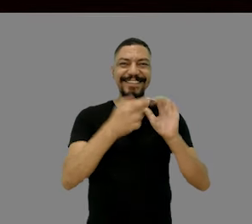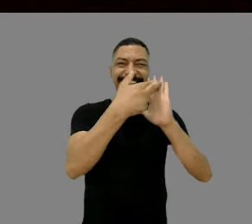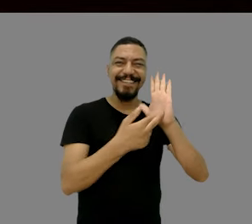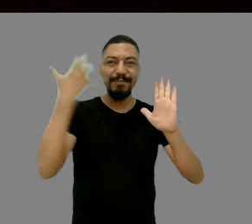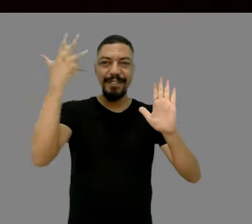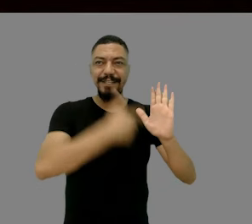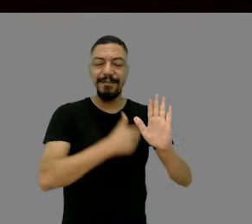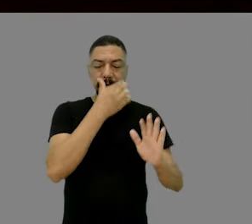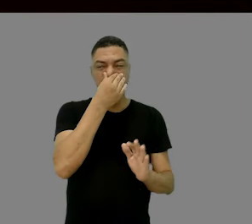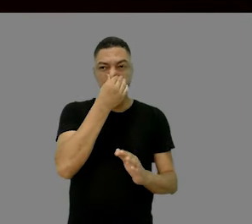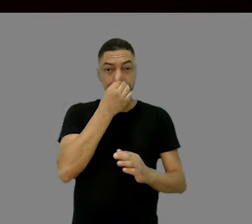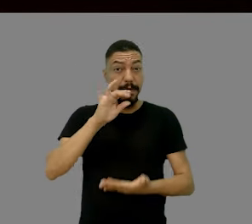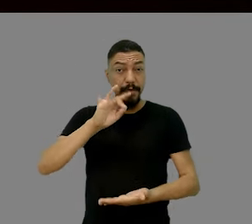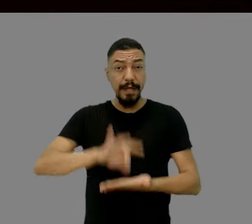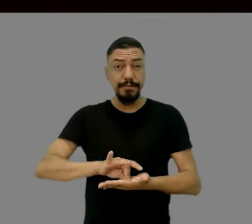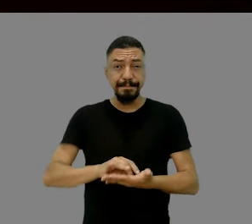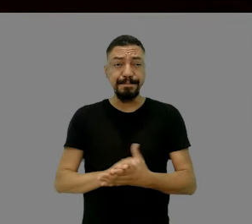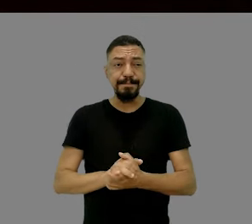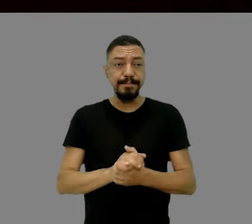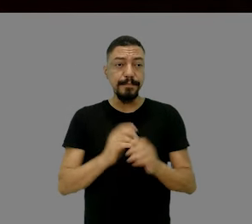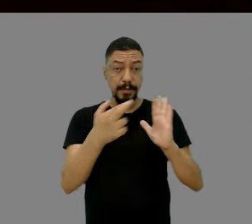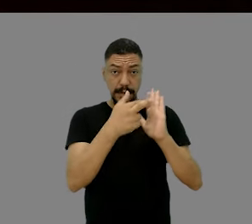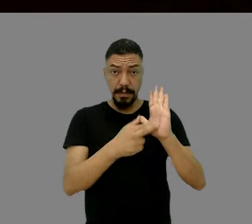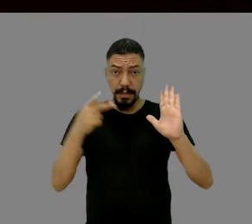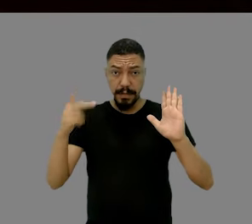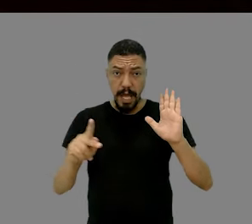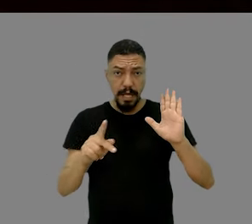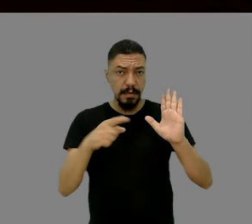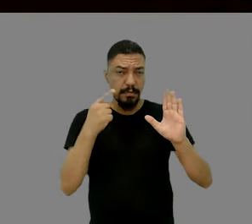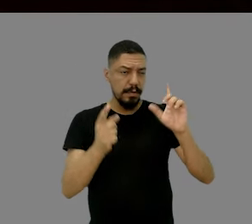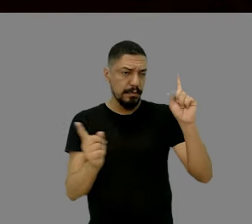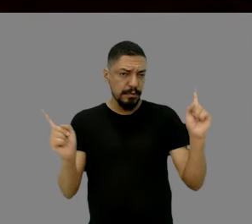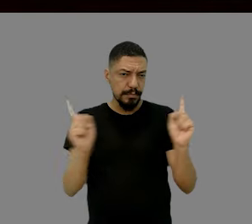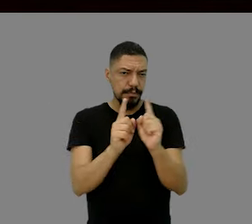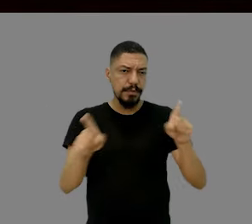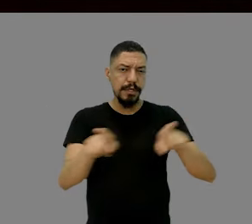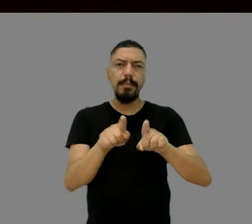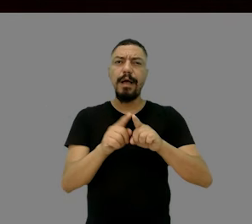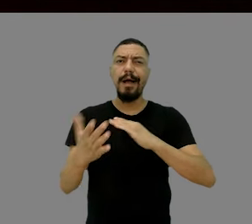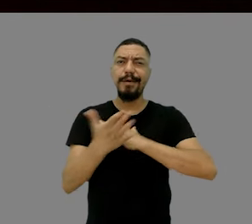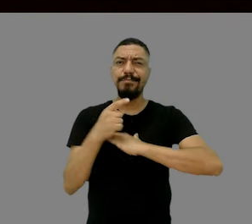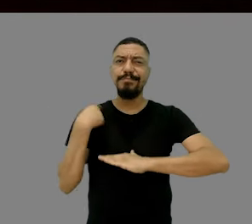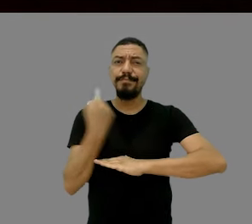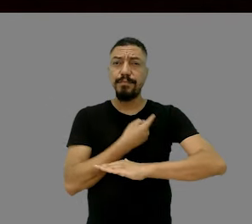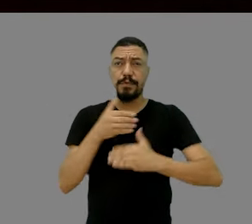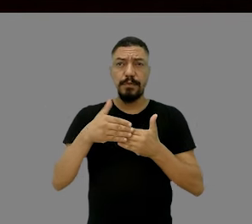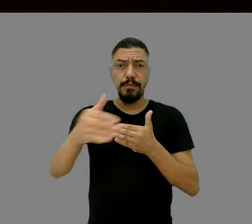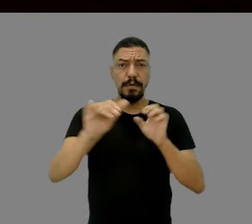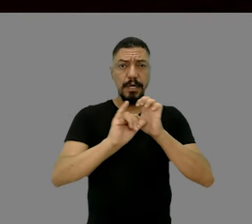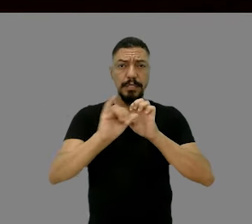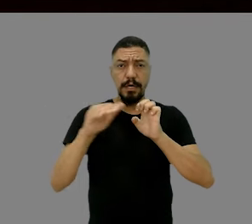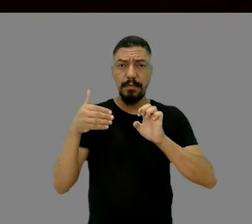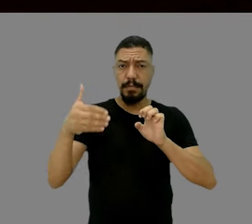diminui e ajuda a gente nos próximos editais, que pode ser o seu caso. Mas o relatório em si, ele é um documento. Então, ele